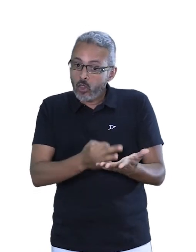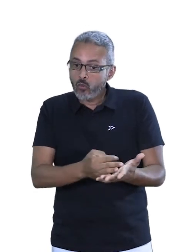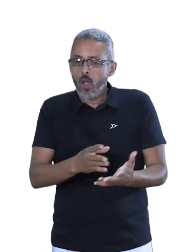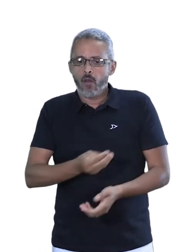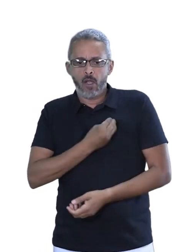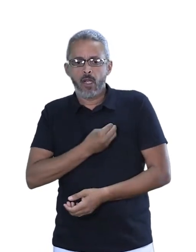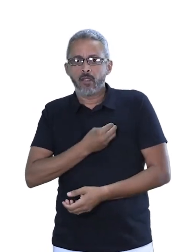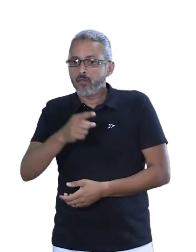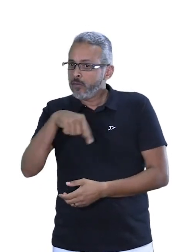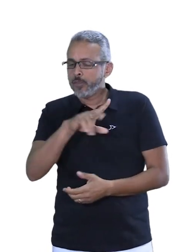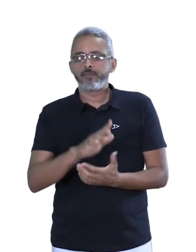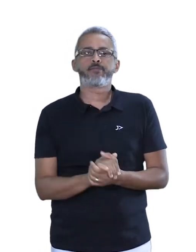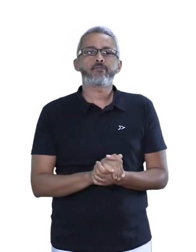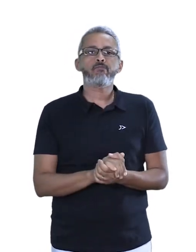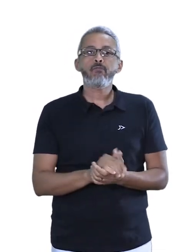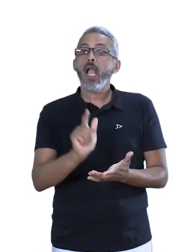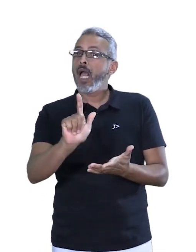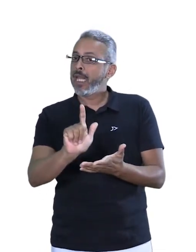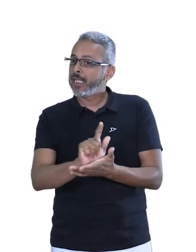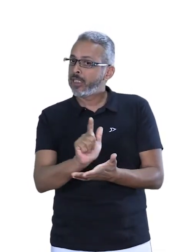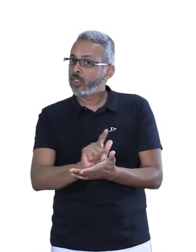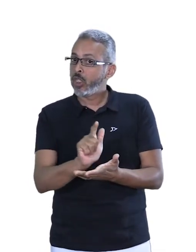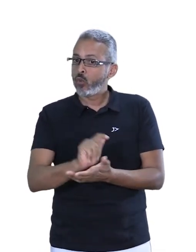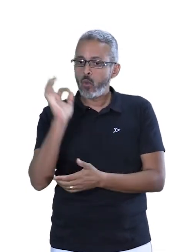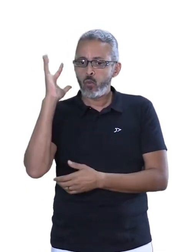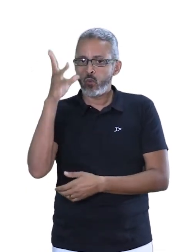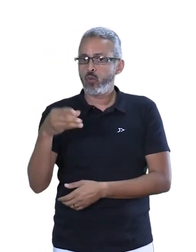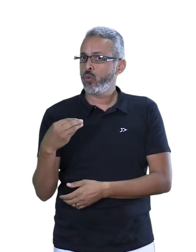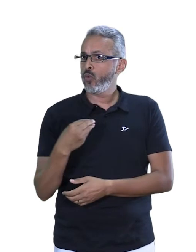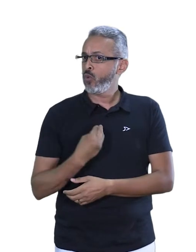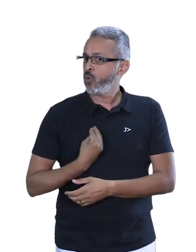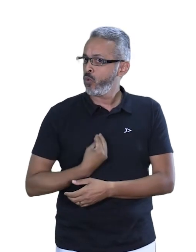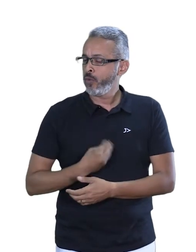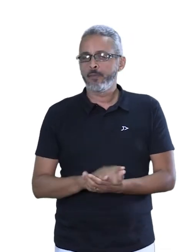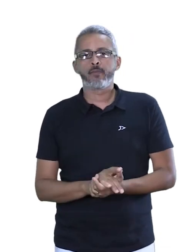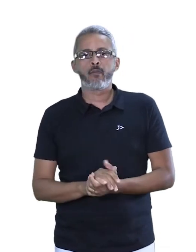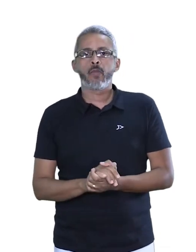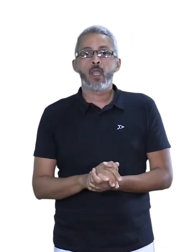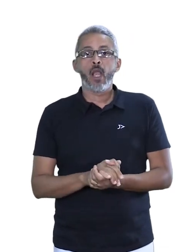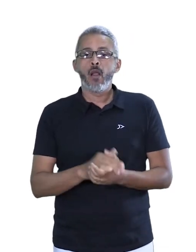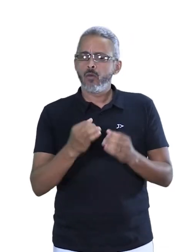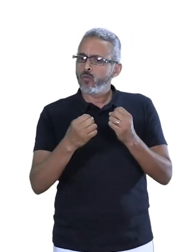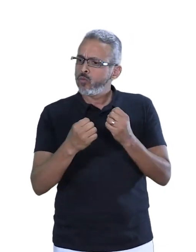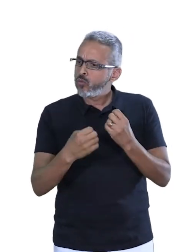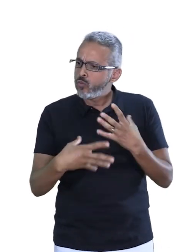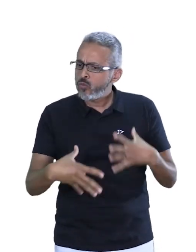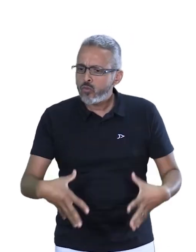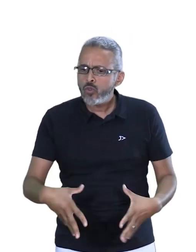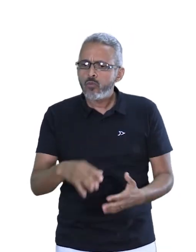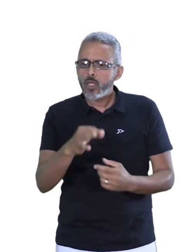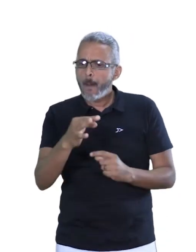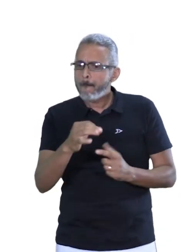dos gêneros da chamada literatura autobiográfica, no qual são relatados